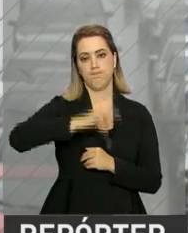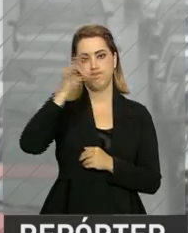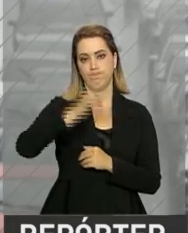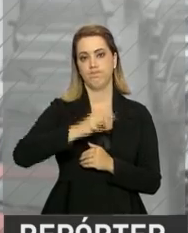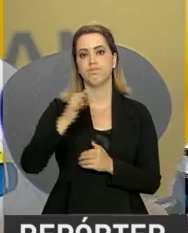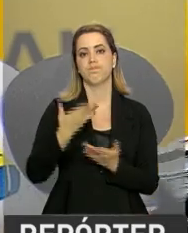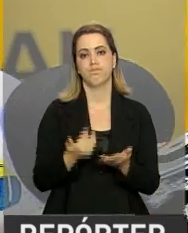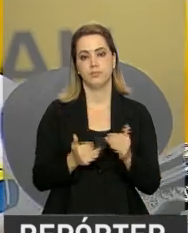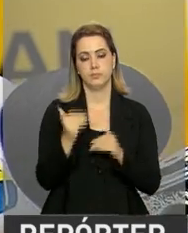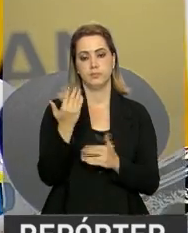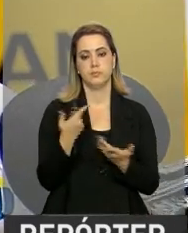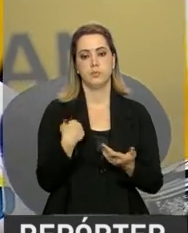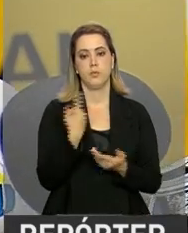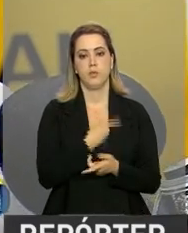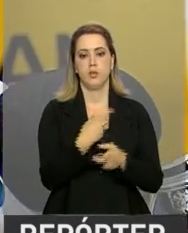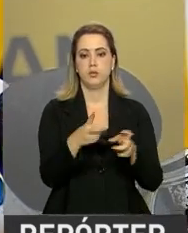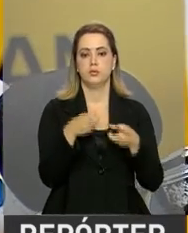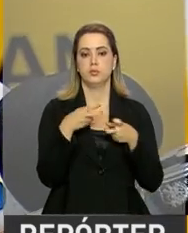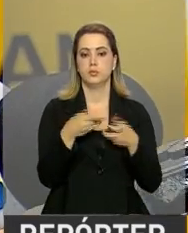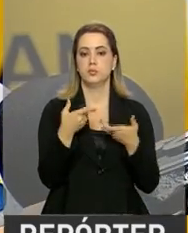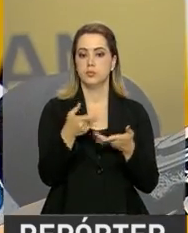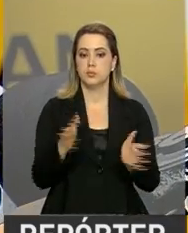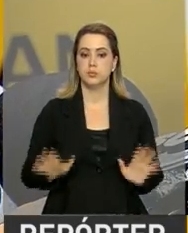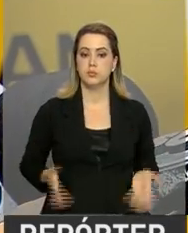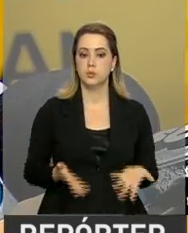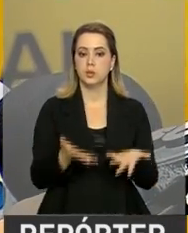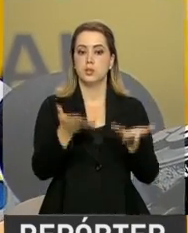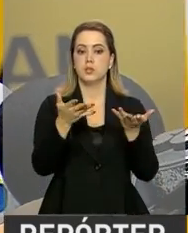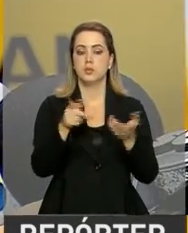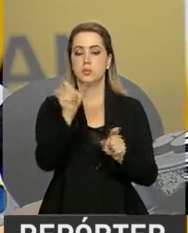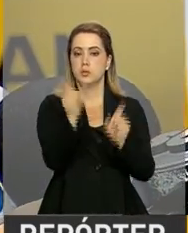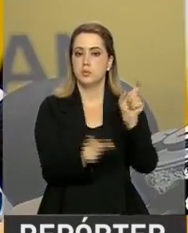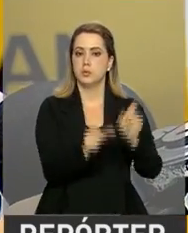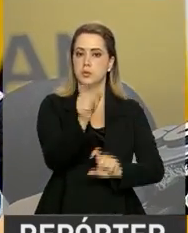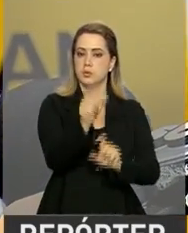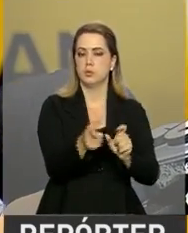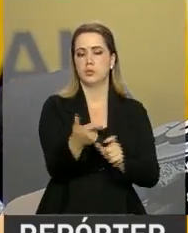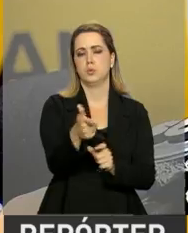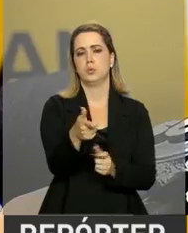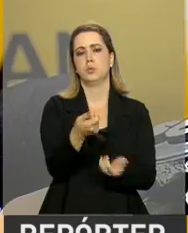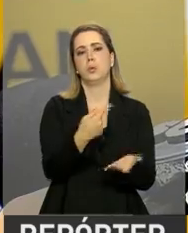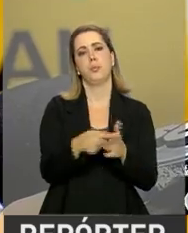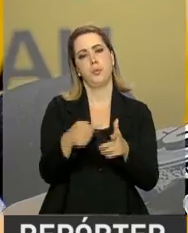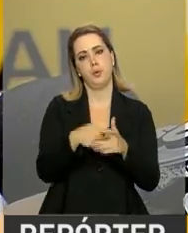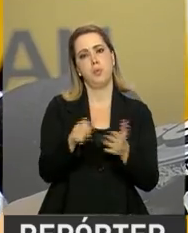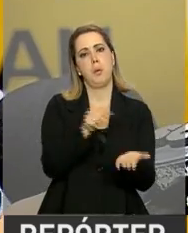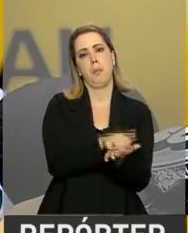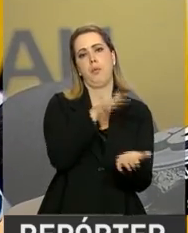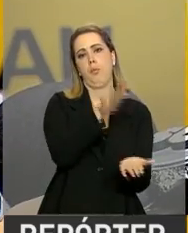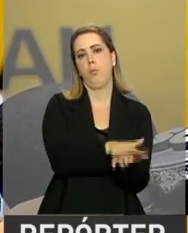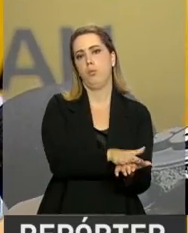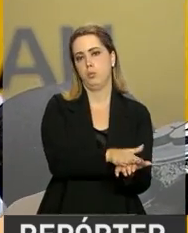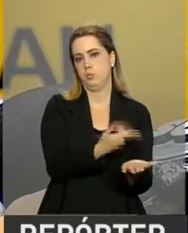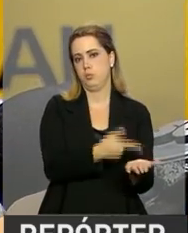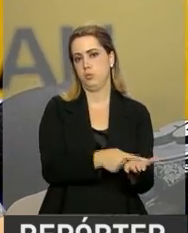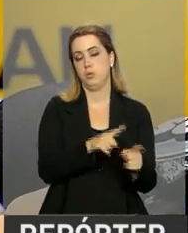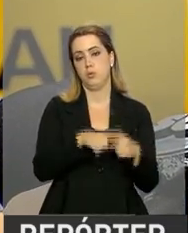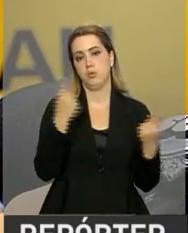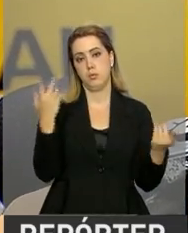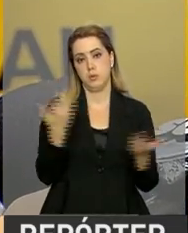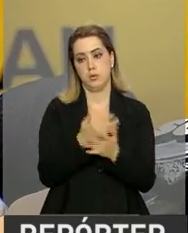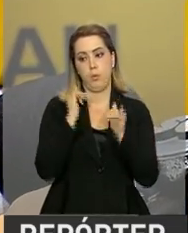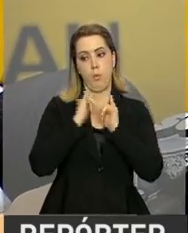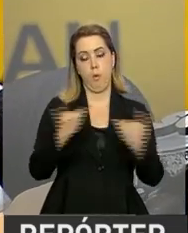53% A nossa expectativa é que isso estimule as pessoas a não cometerem infrações mas para aqueles que cometeram o aviso